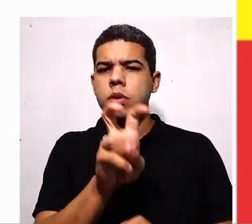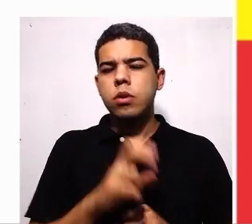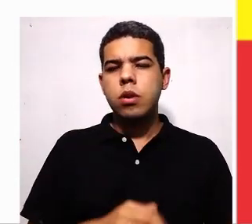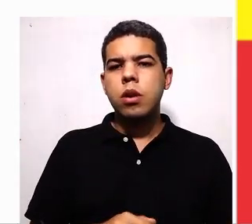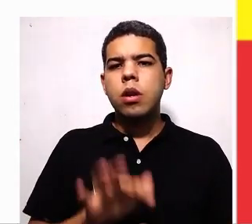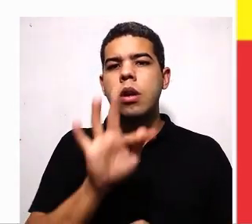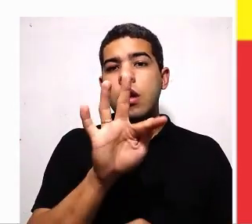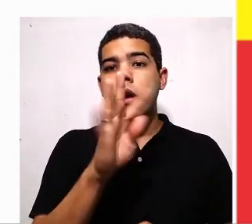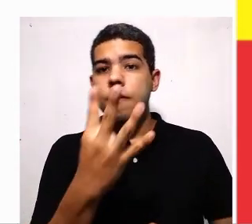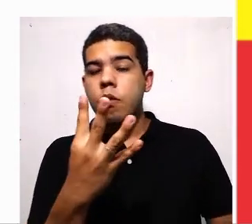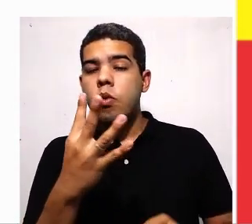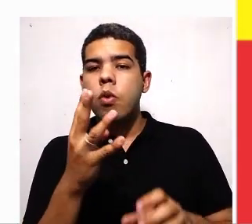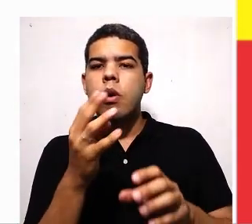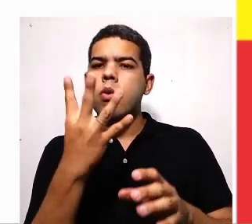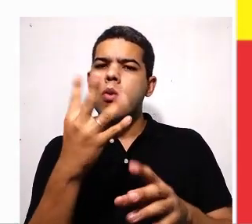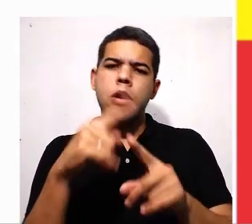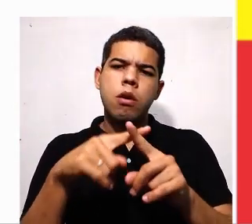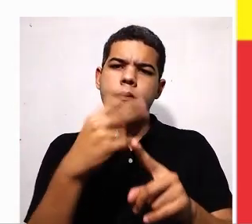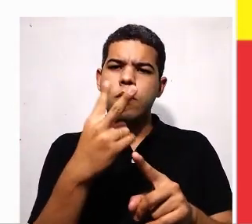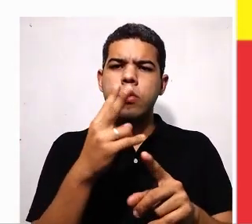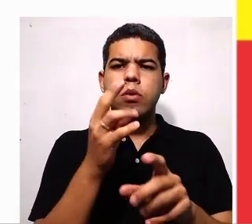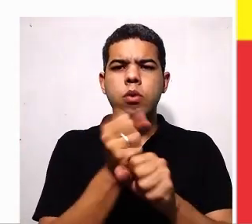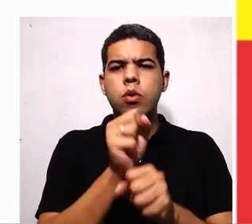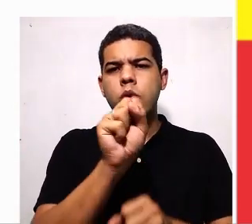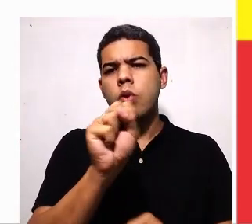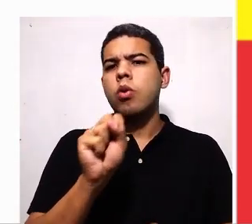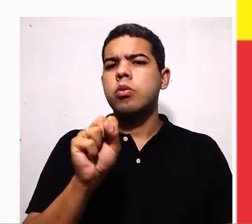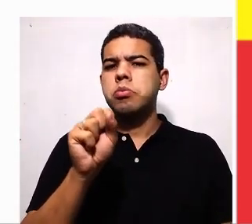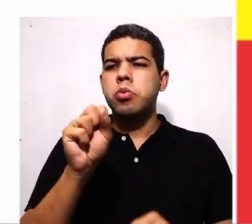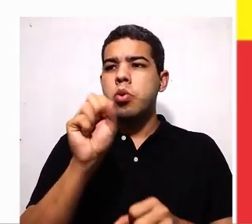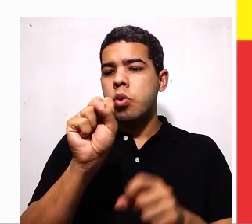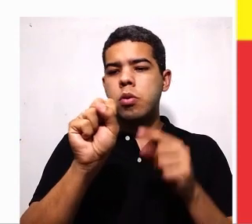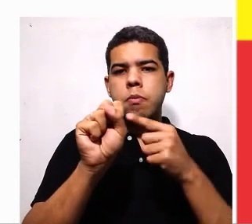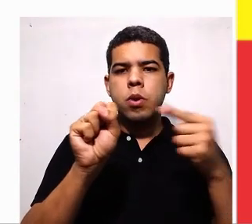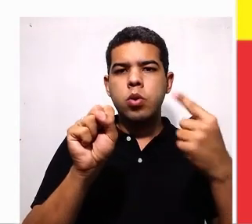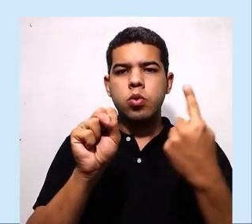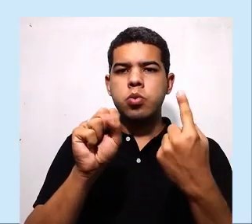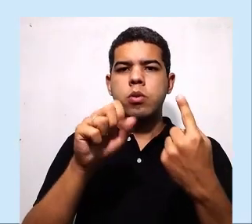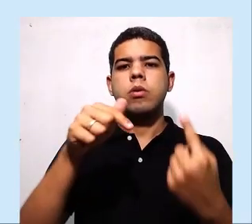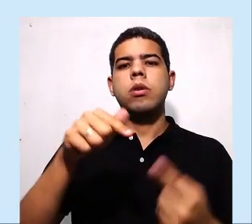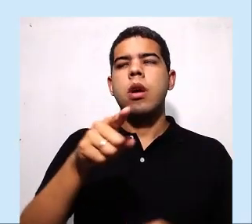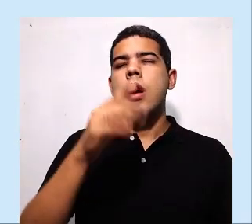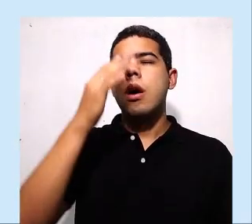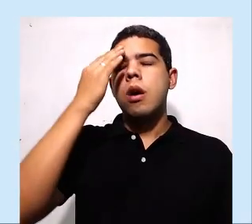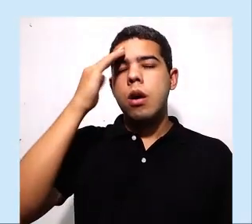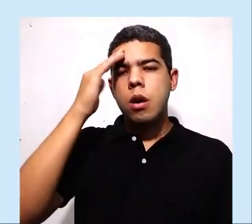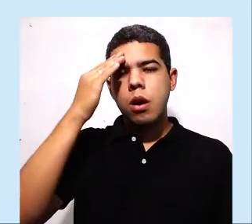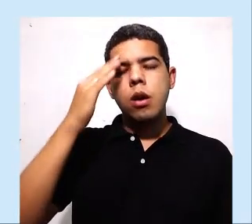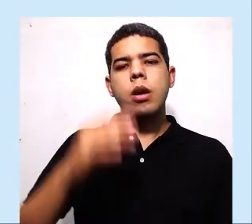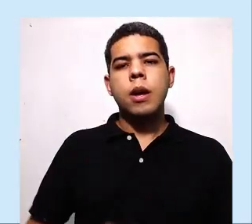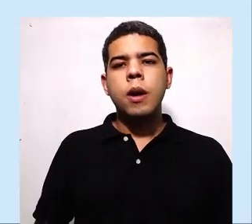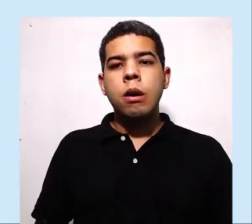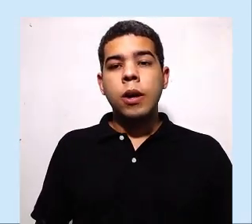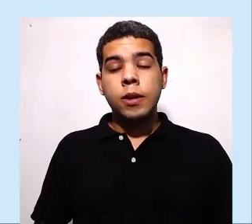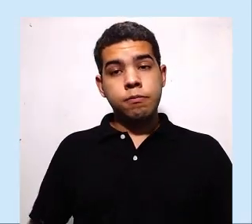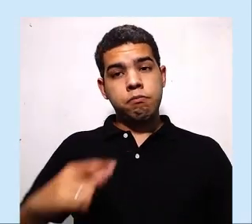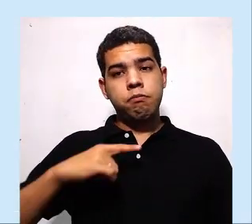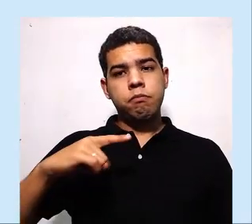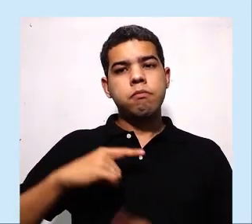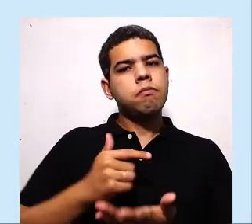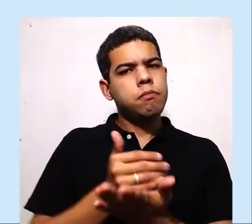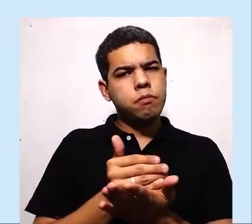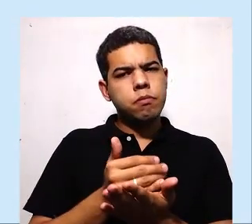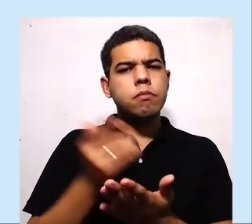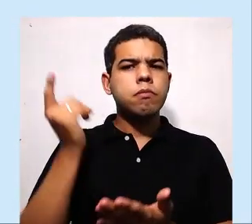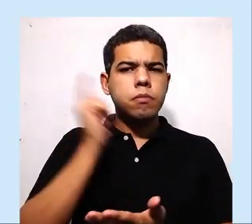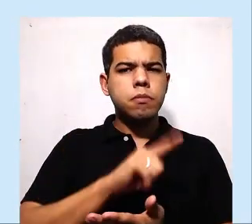F4, 4 vezes 2, 8. 8 menos 1, 7. Então você vai ver, então conseguimos